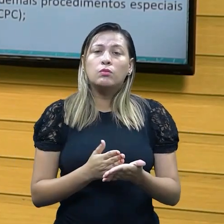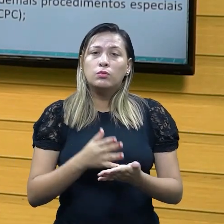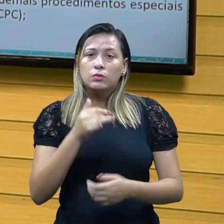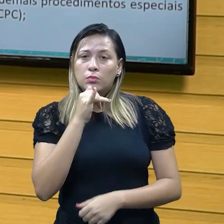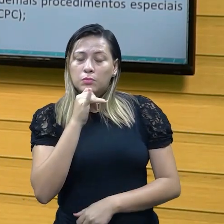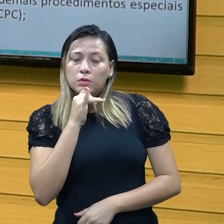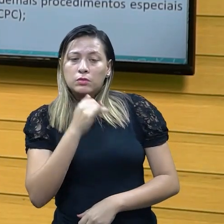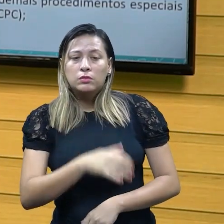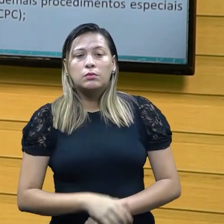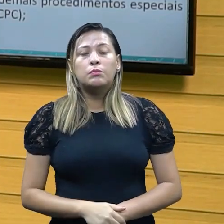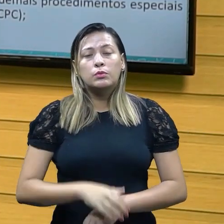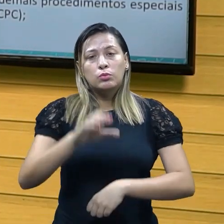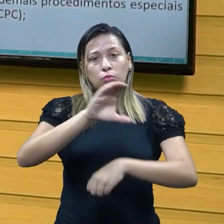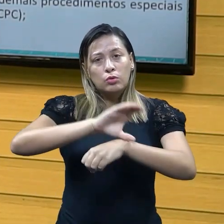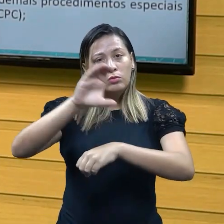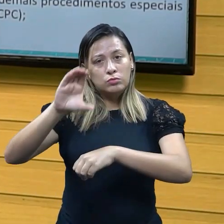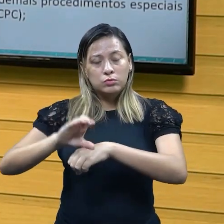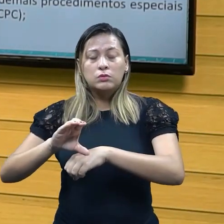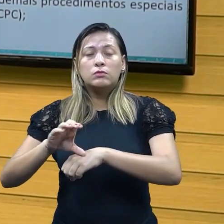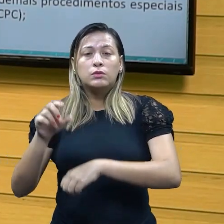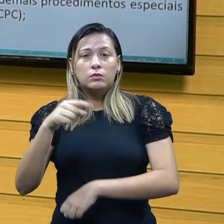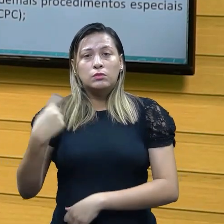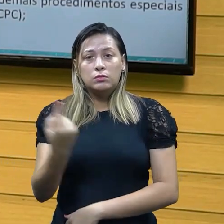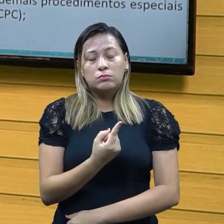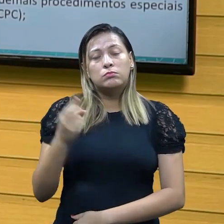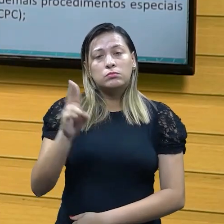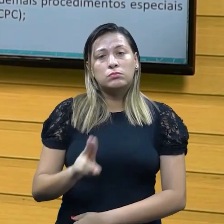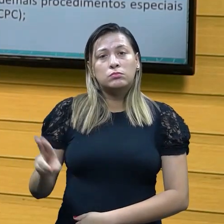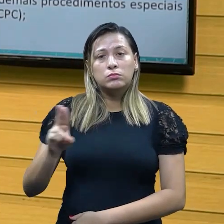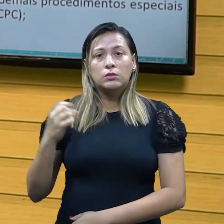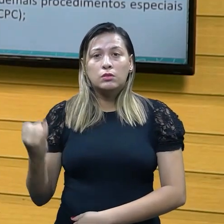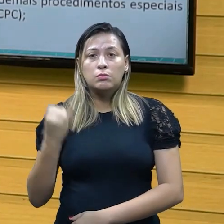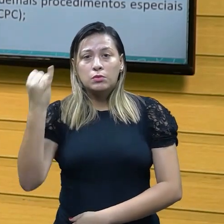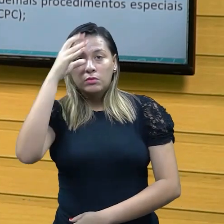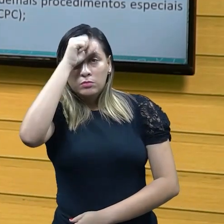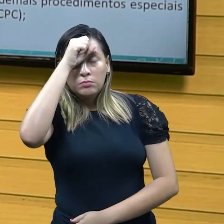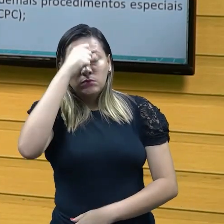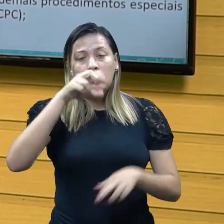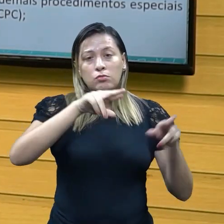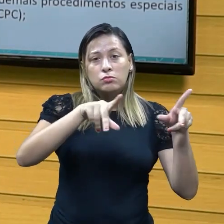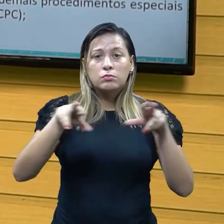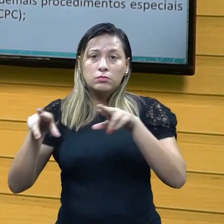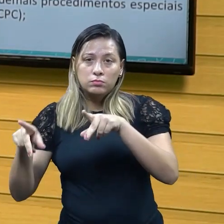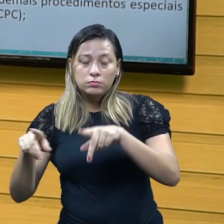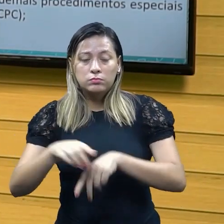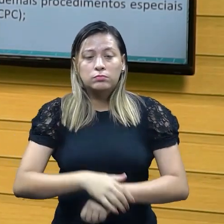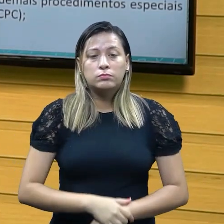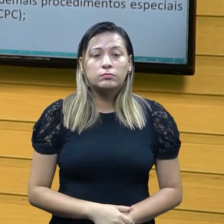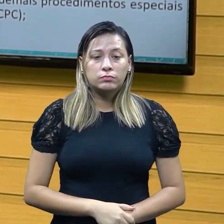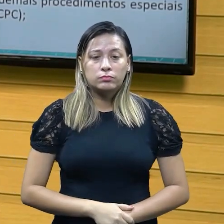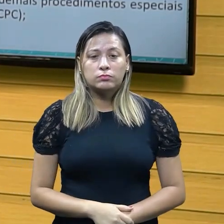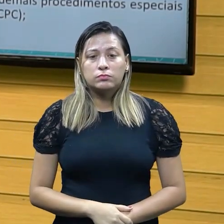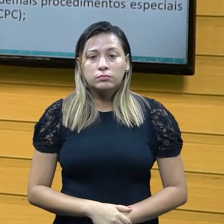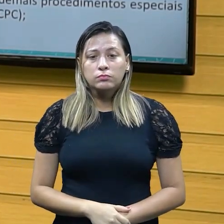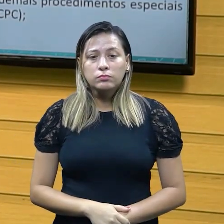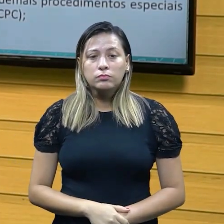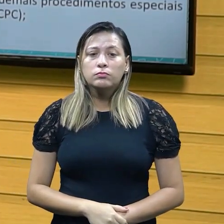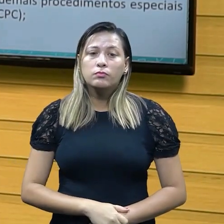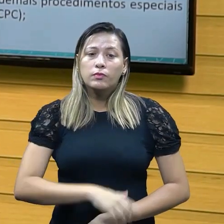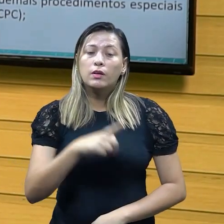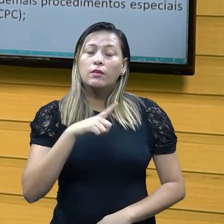traz e nós utilizamos, e que é importante você aprender a diferença de cada uma delas, porque cada um deles tem as